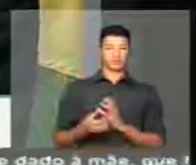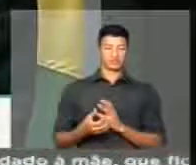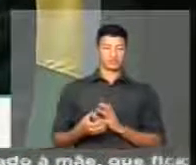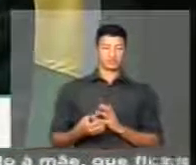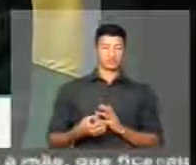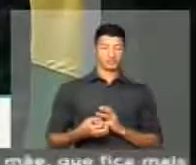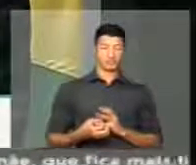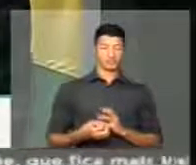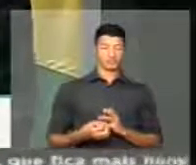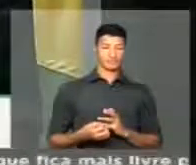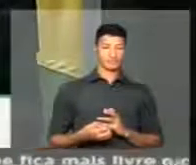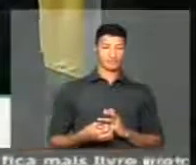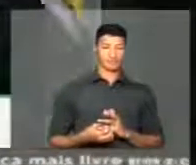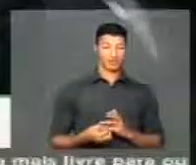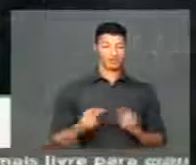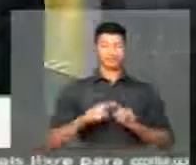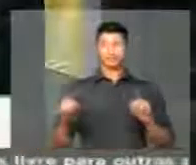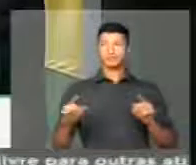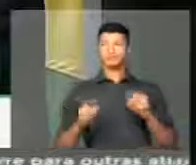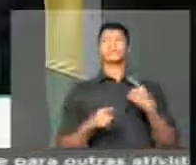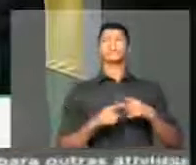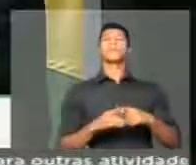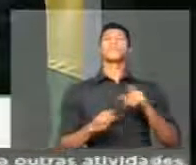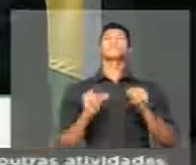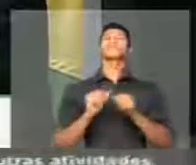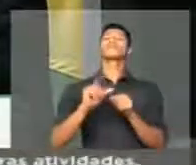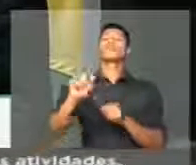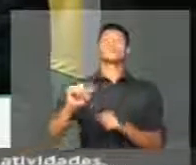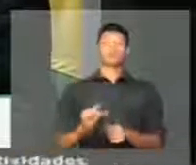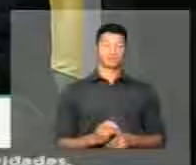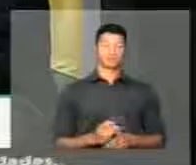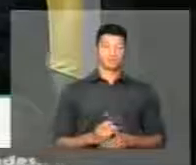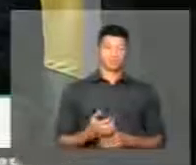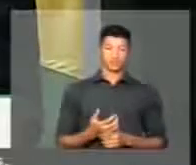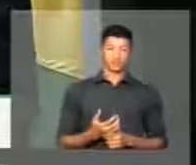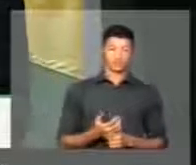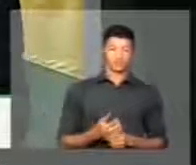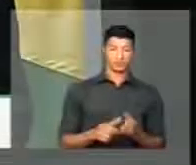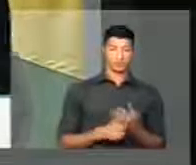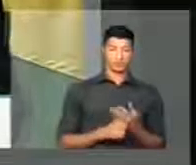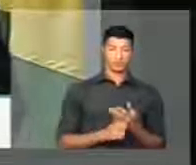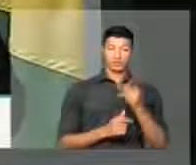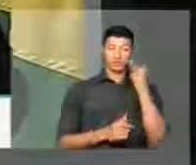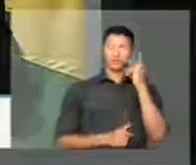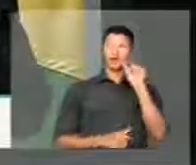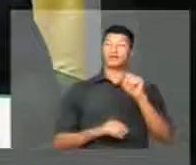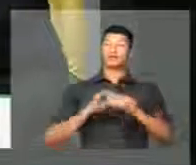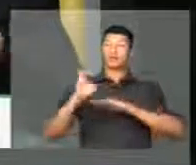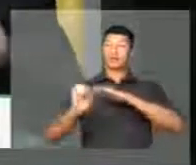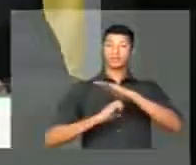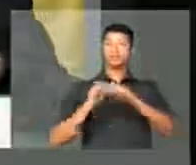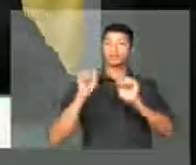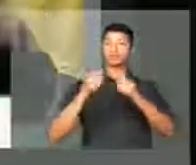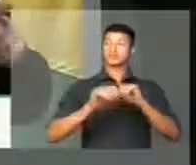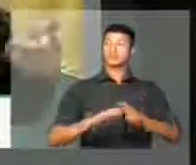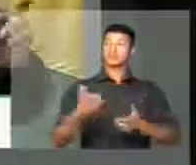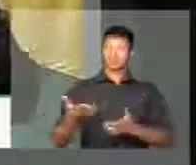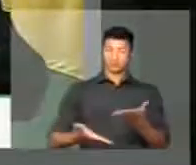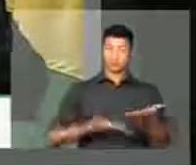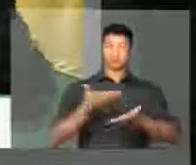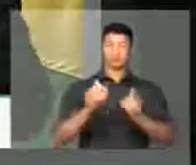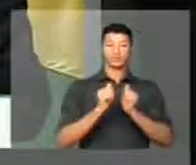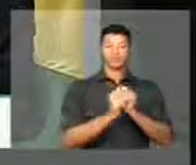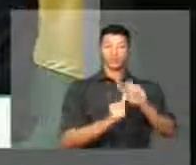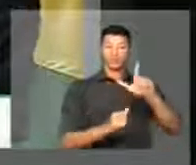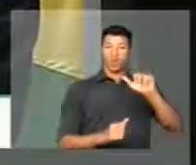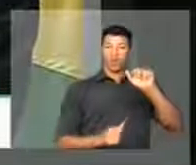de menor expressão. Mas por que fizeram isto? Para que as empresas que estão envolvidas no